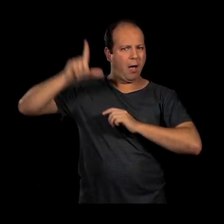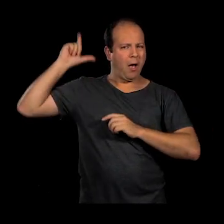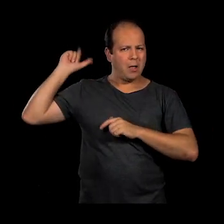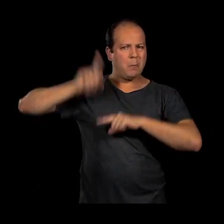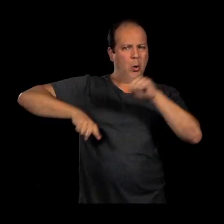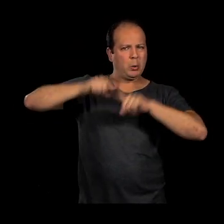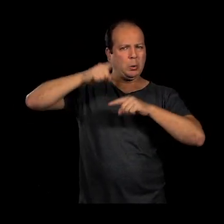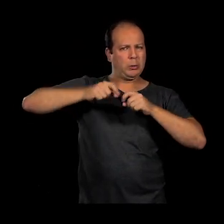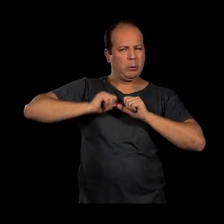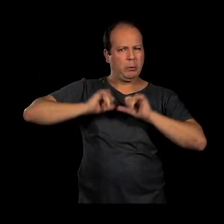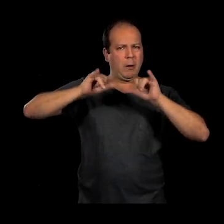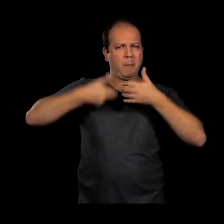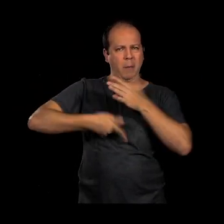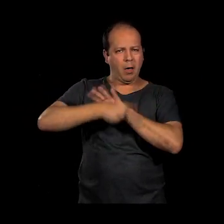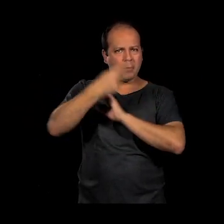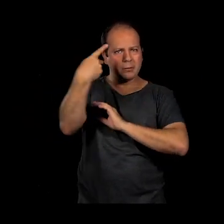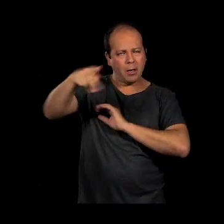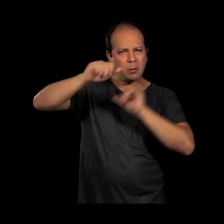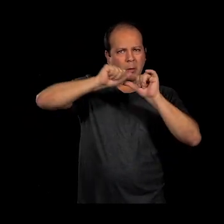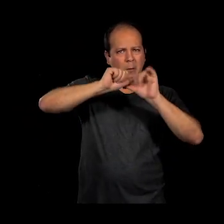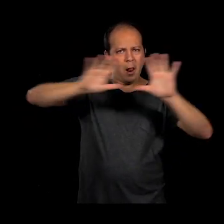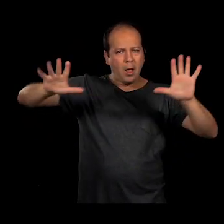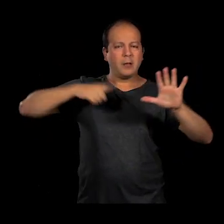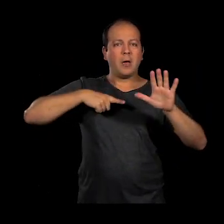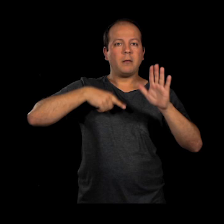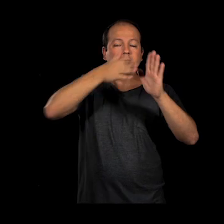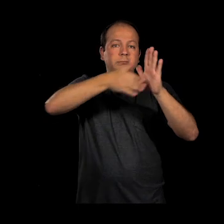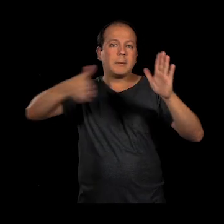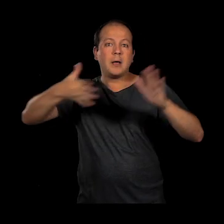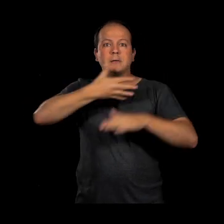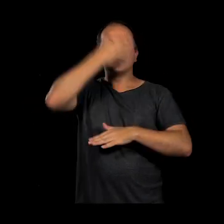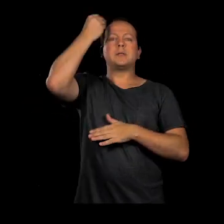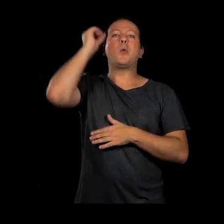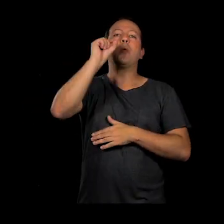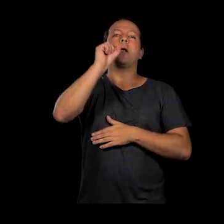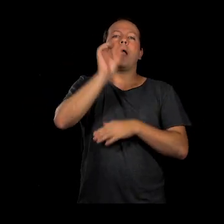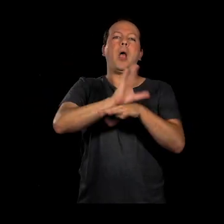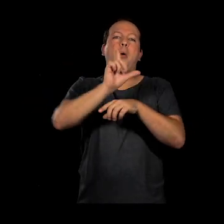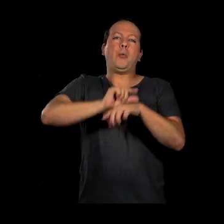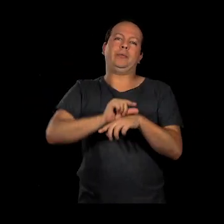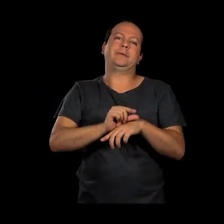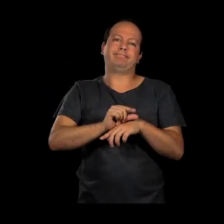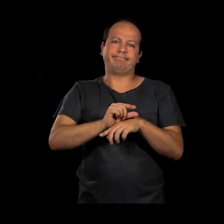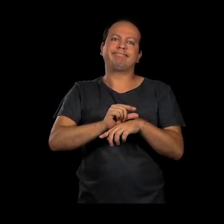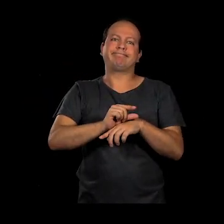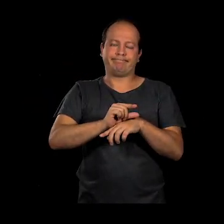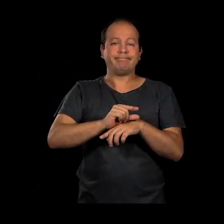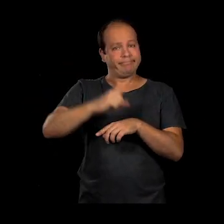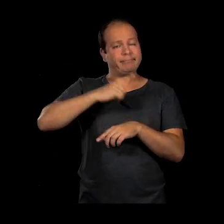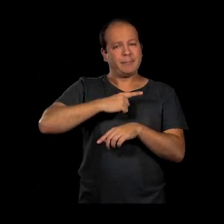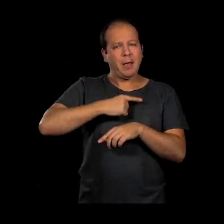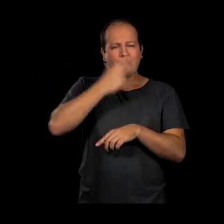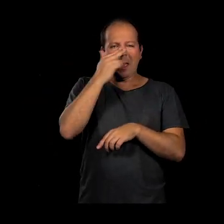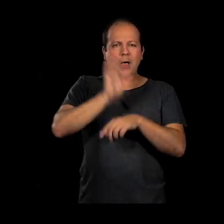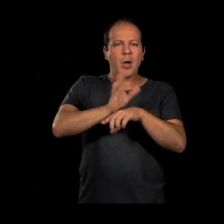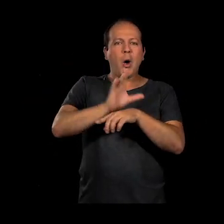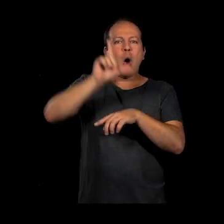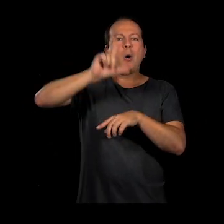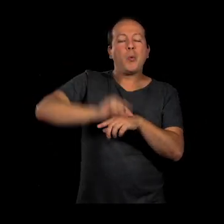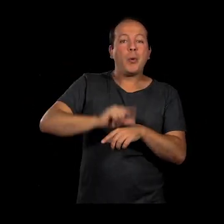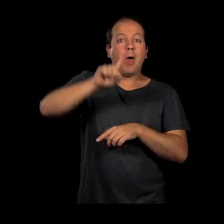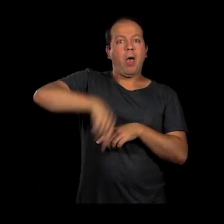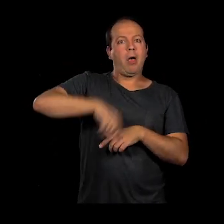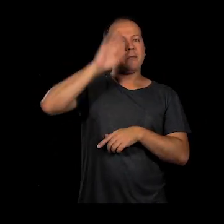chegar no mercado, como séries e longas, a gente acabou esquecendo um pouquinho o curta-metragem, né? Eu acho que o